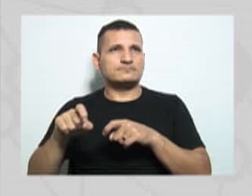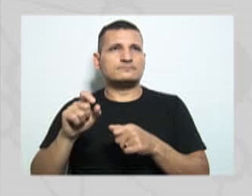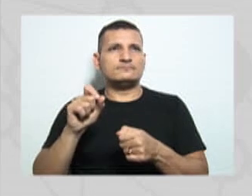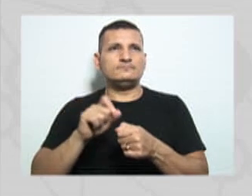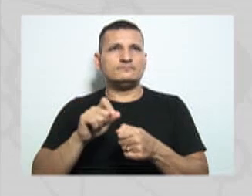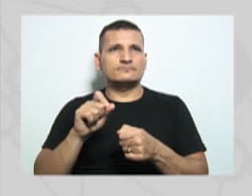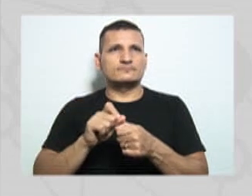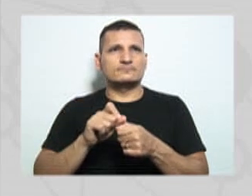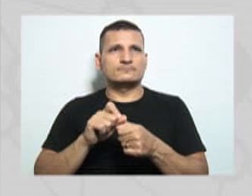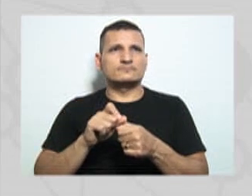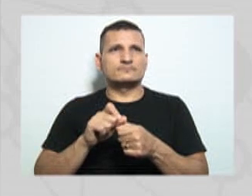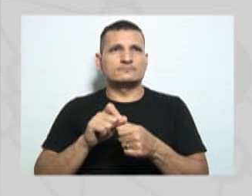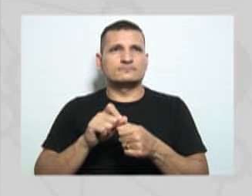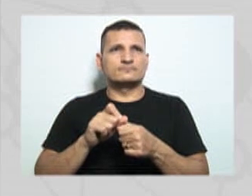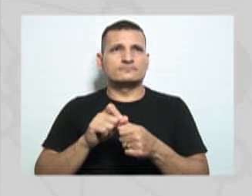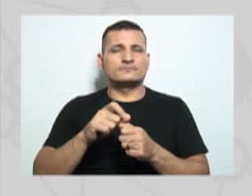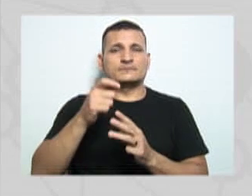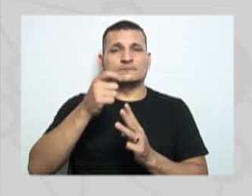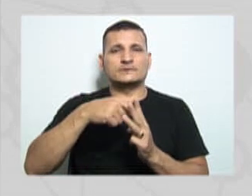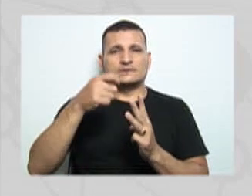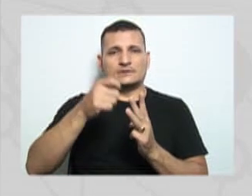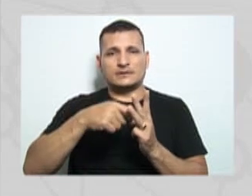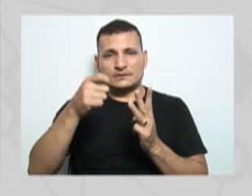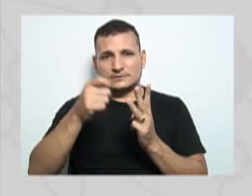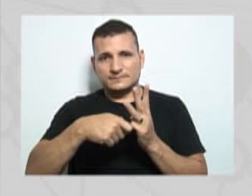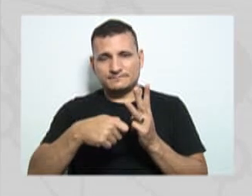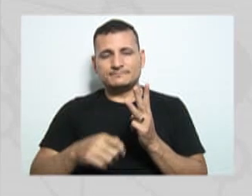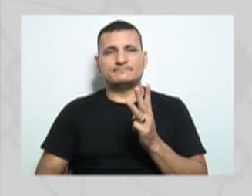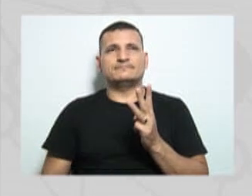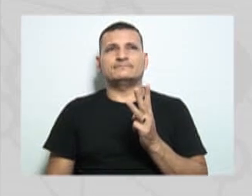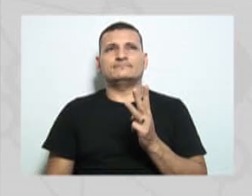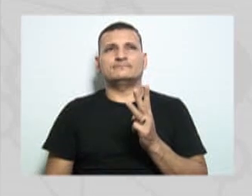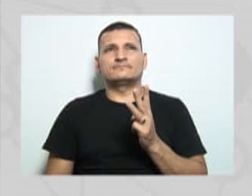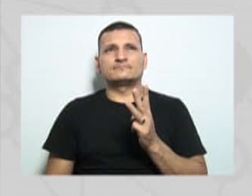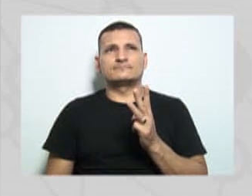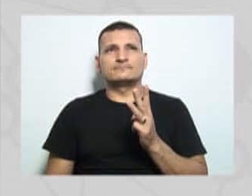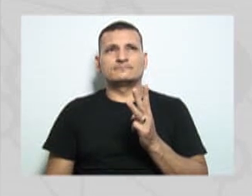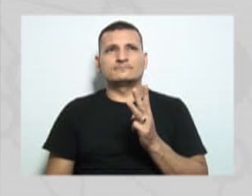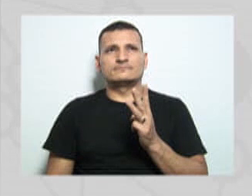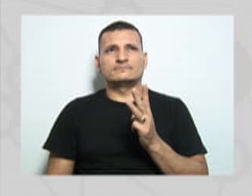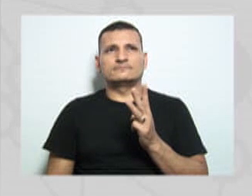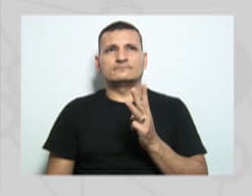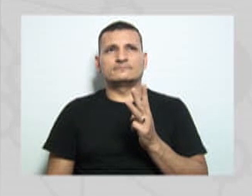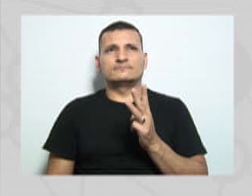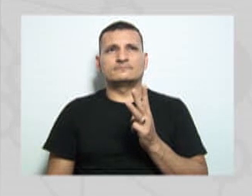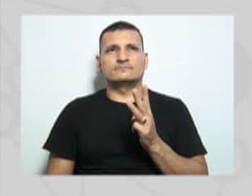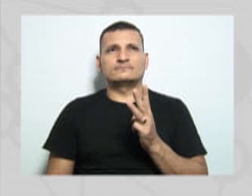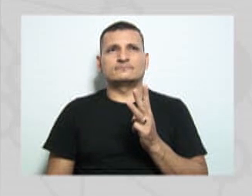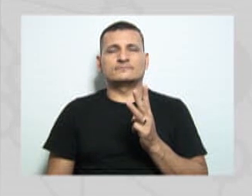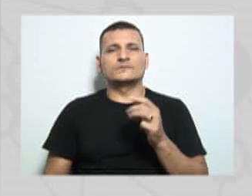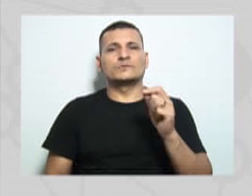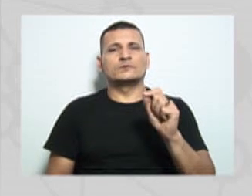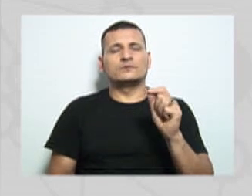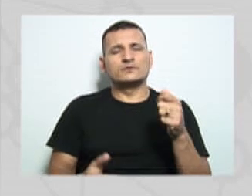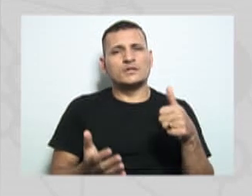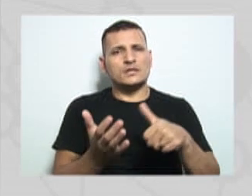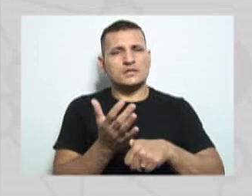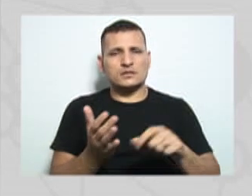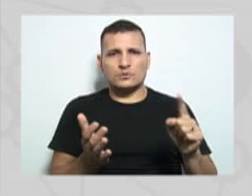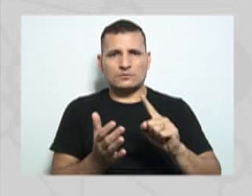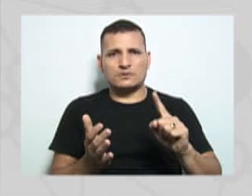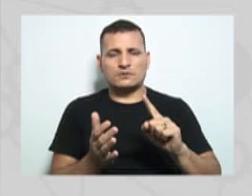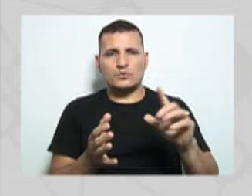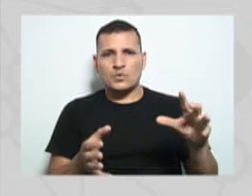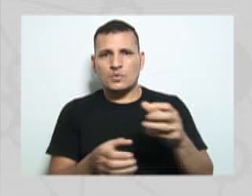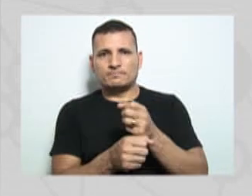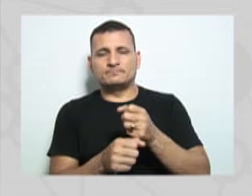sempre primeiro trimestre, porque o fechamento deles é trimestral, uma receita de atos não cooperativos no valor de 50